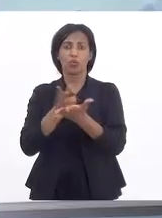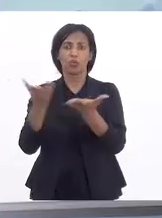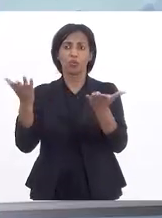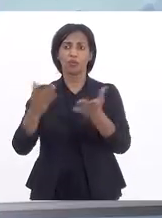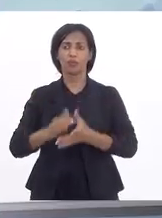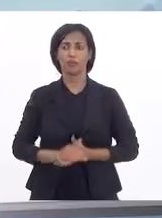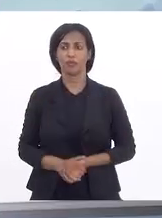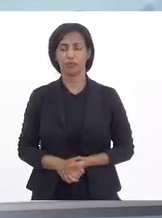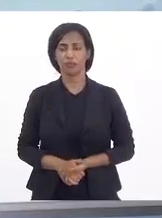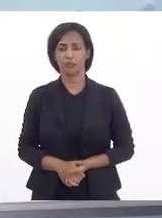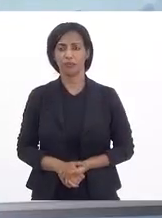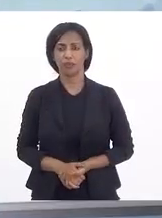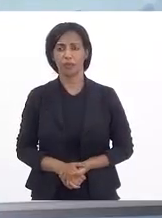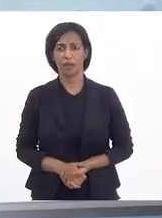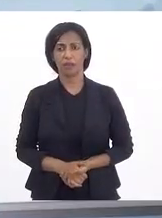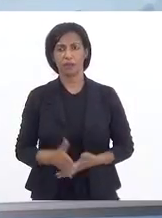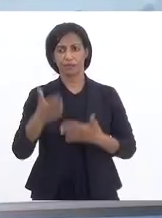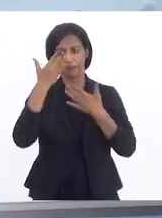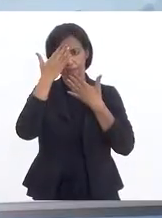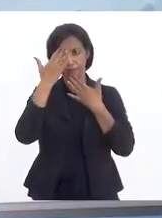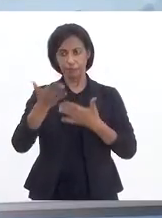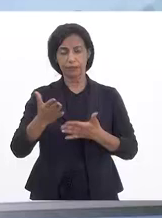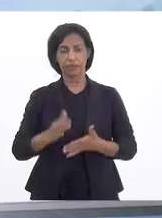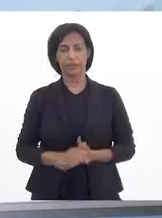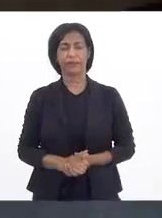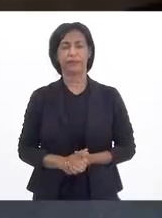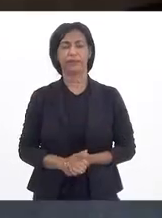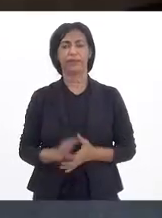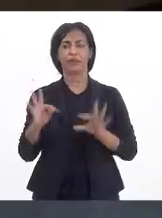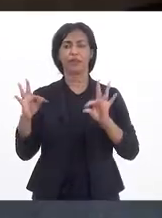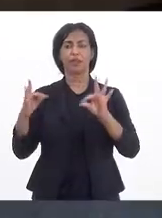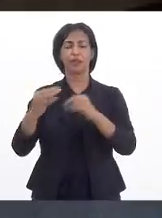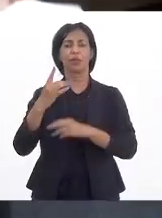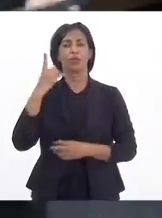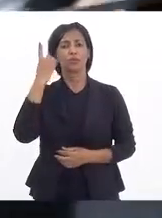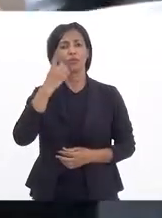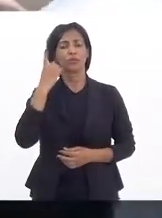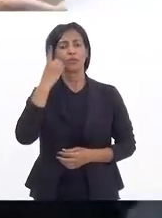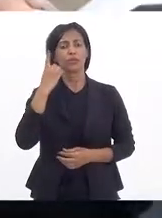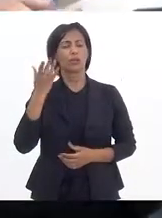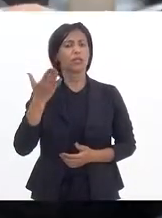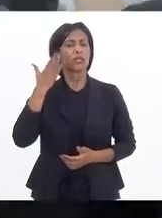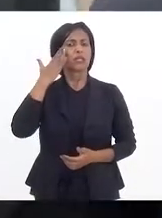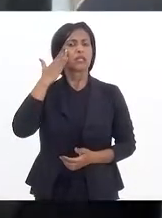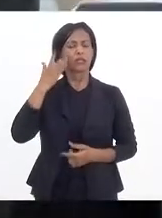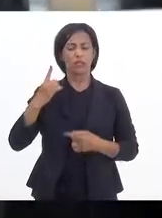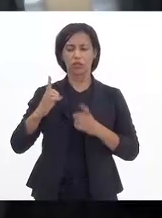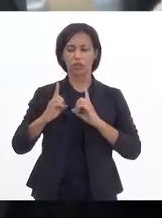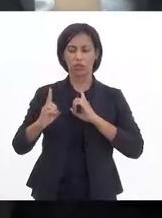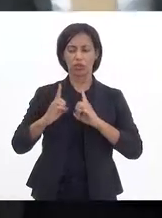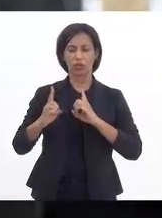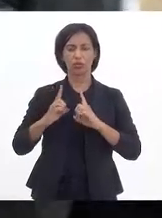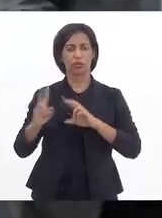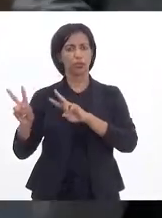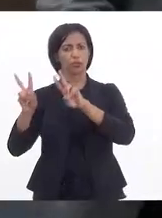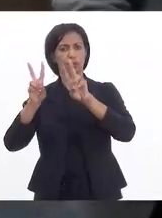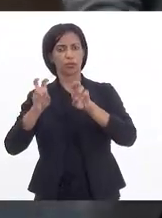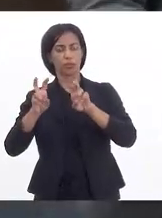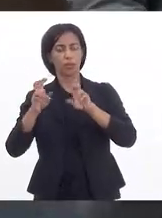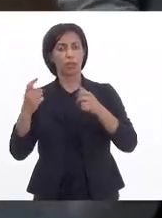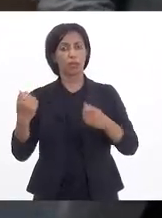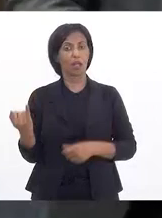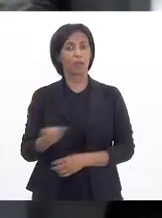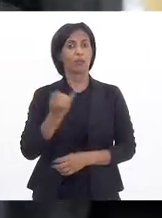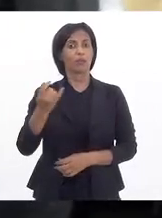sendo o povo por favor Deputado agradecer Presidente a todos os deputados que entendem e discutiram a matéria e